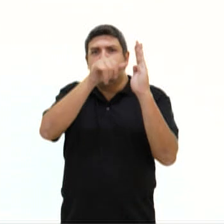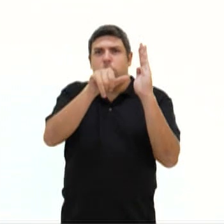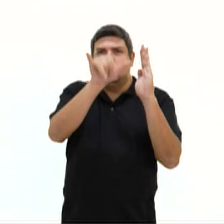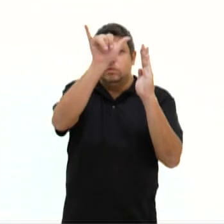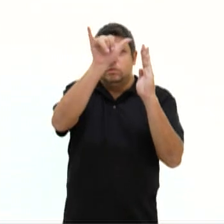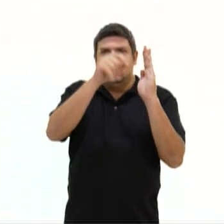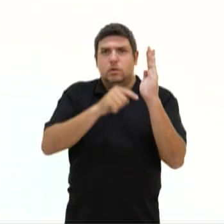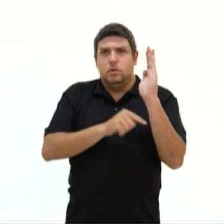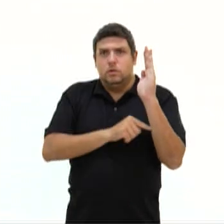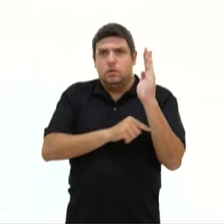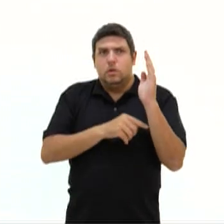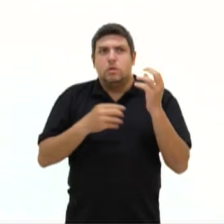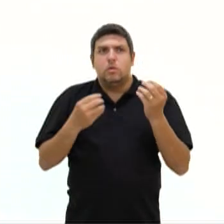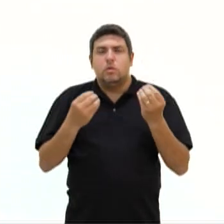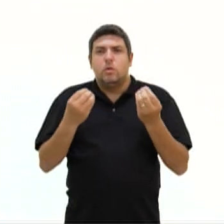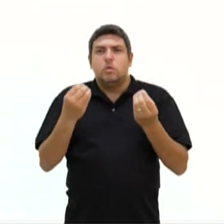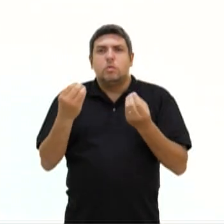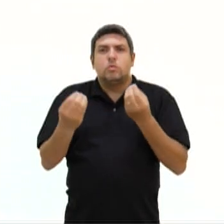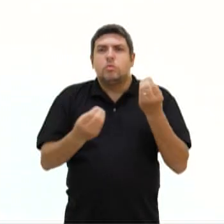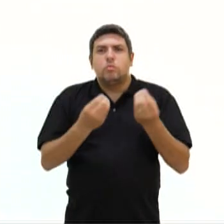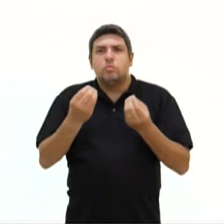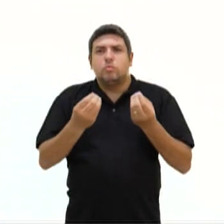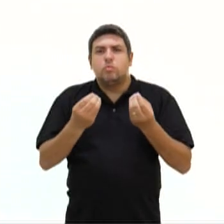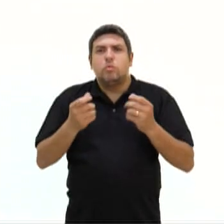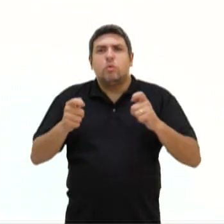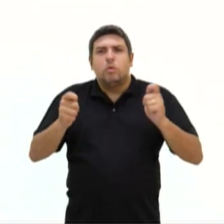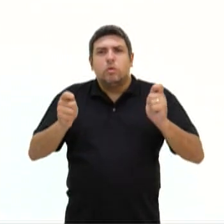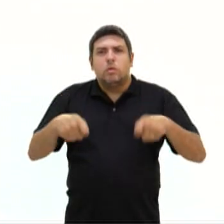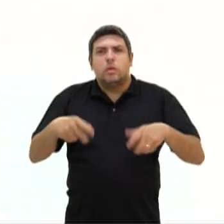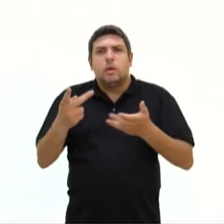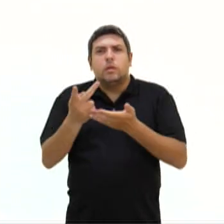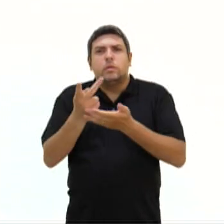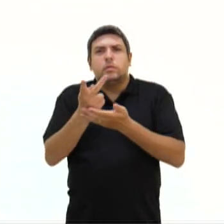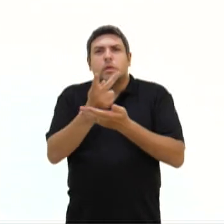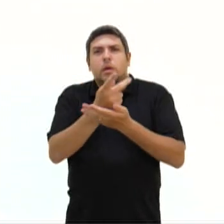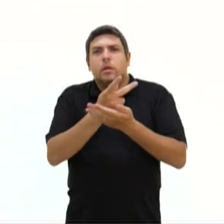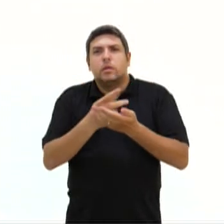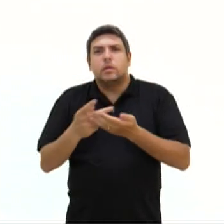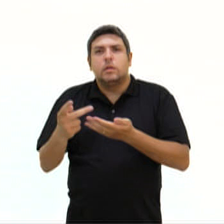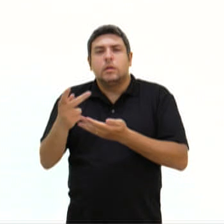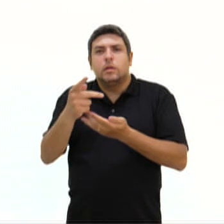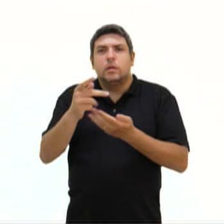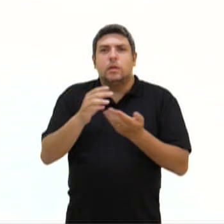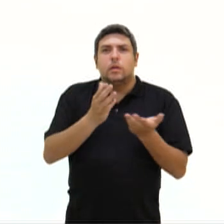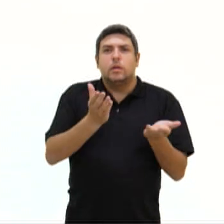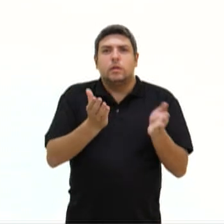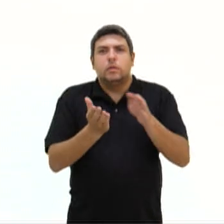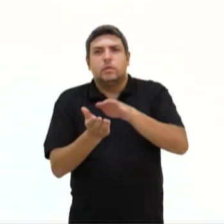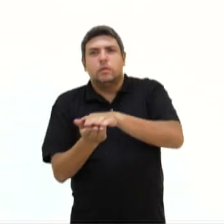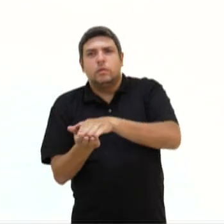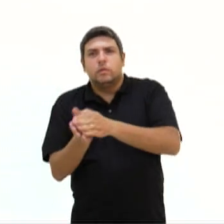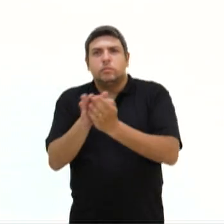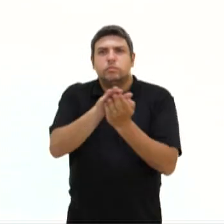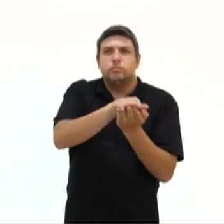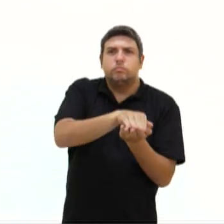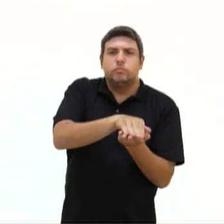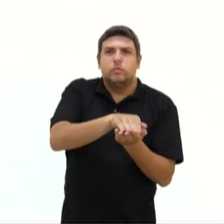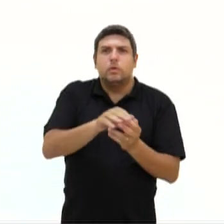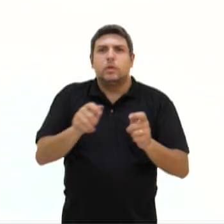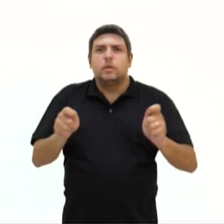utilizar ele para fazer figuras geométricas ou figuras simétricas, usando